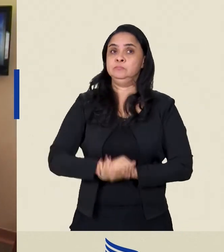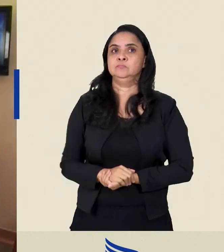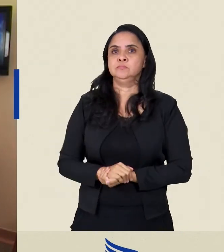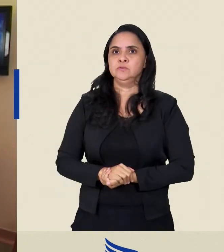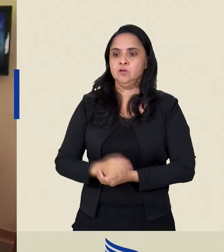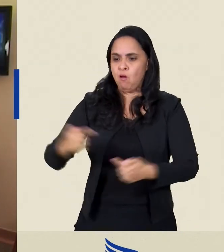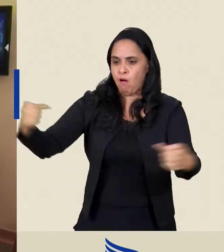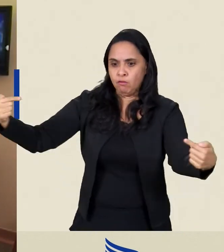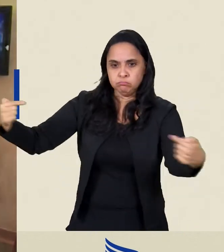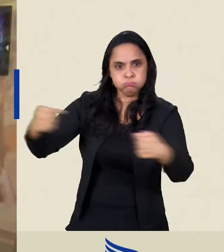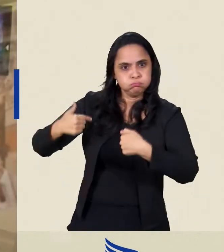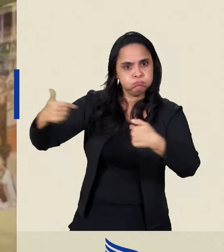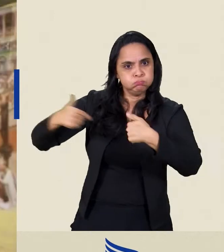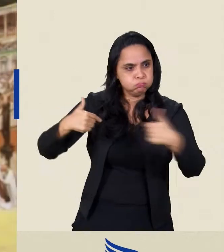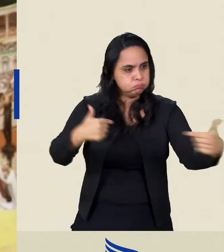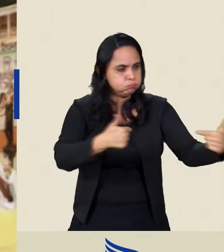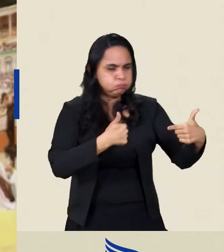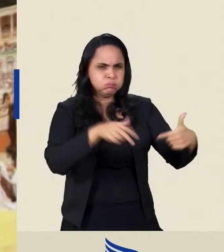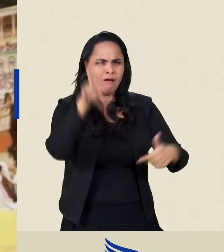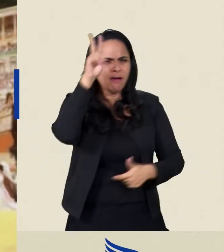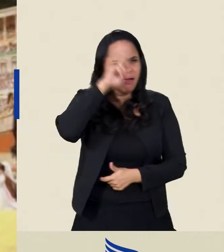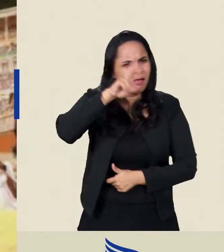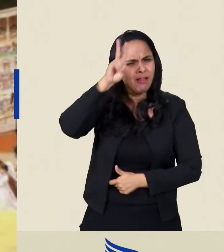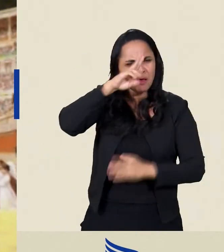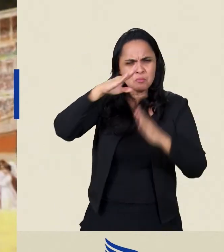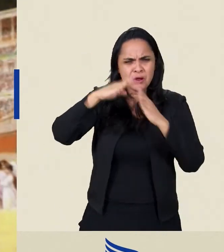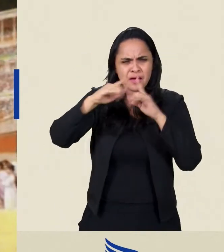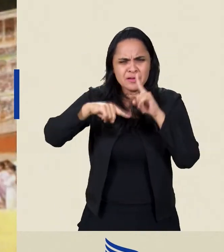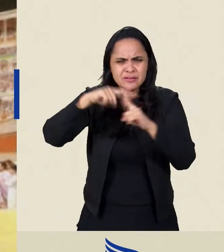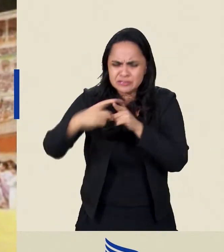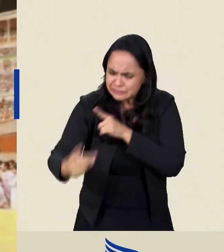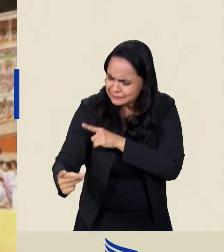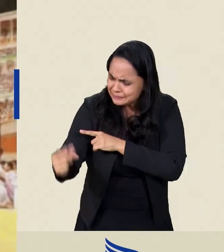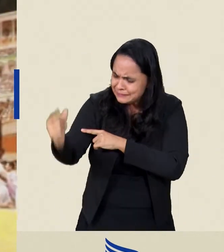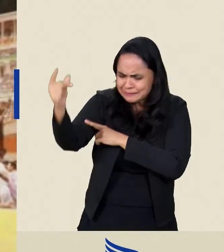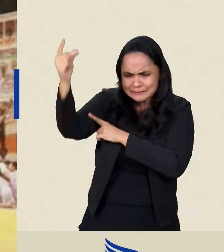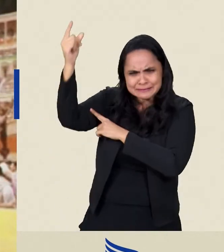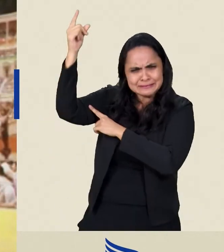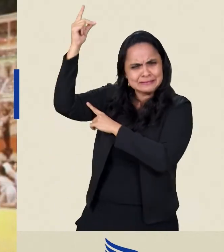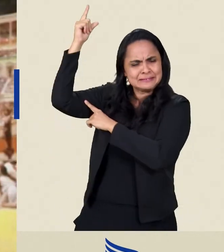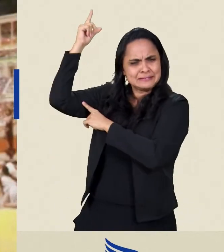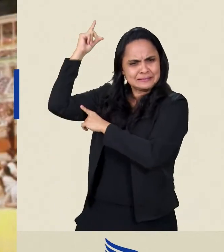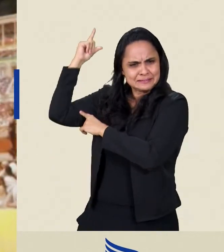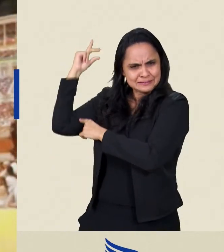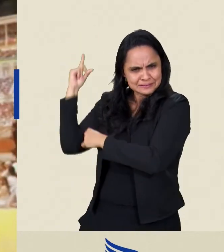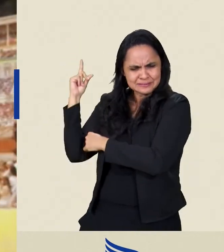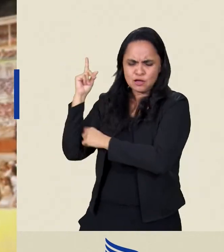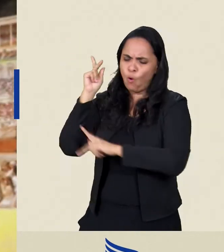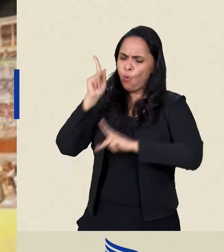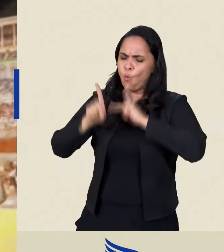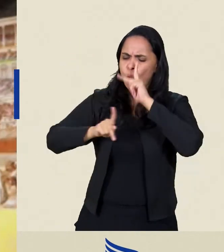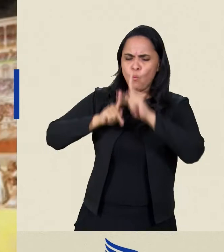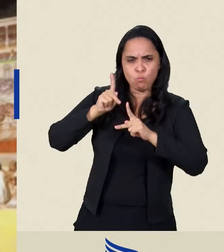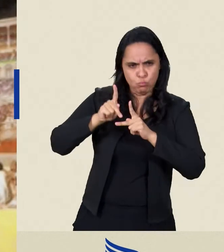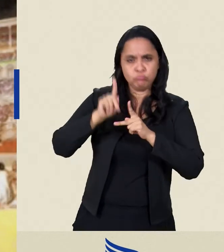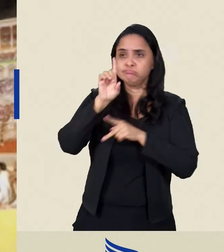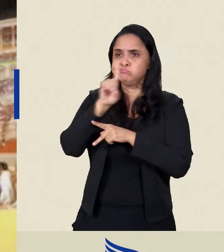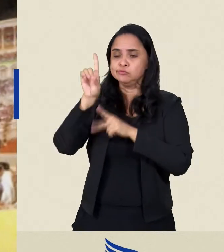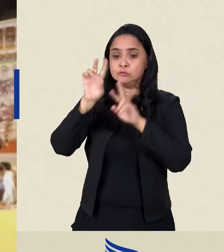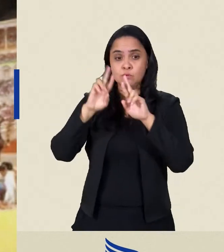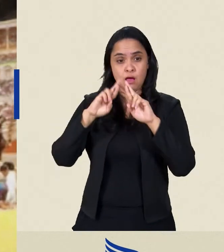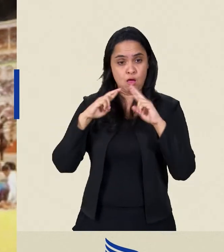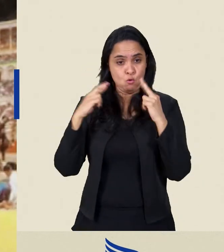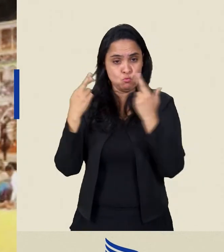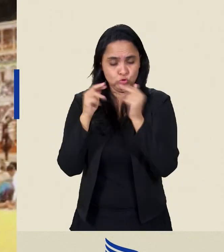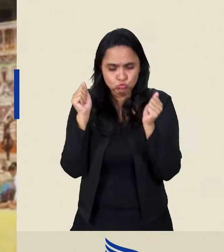Quando falamos de perseguição, nos lembramos da igreja cristã primitiva. O povo de Deus estava reunido em Jerusalém.